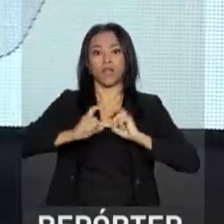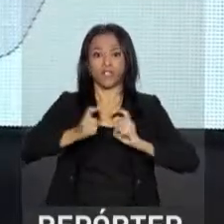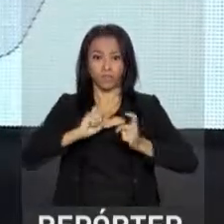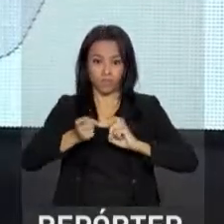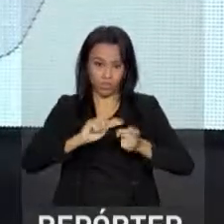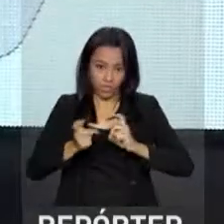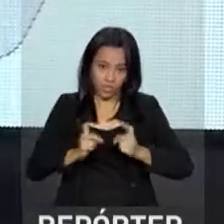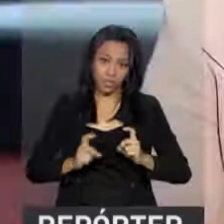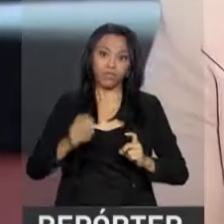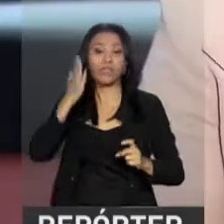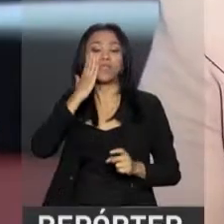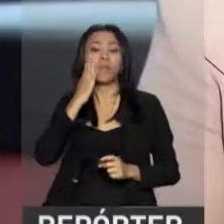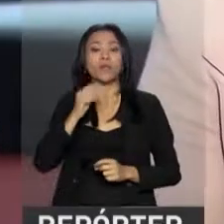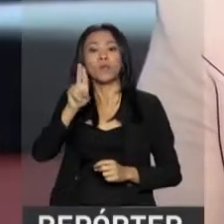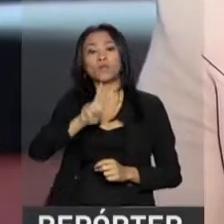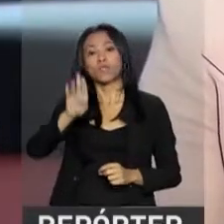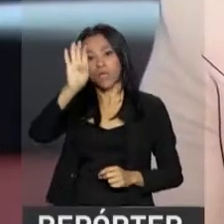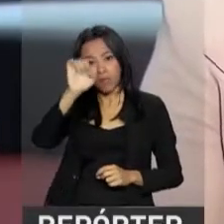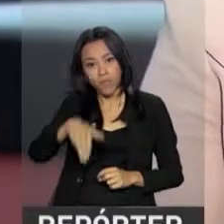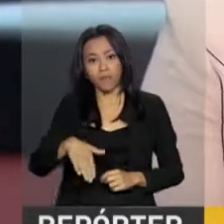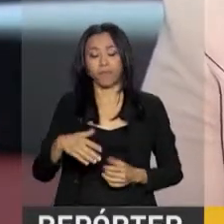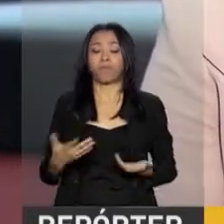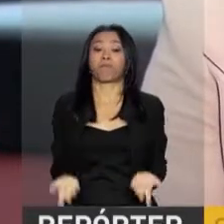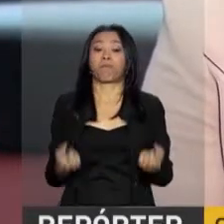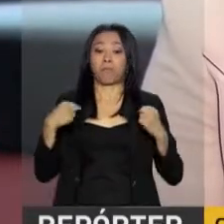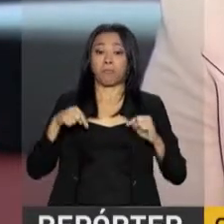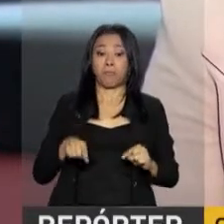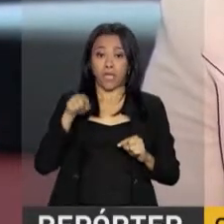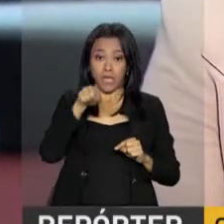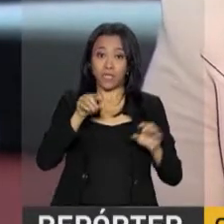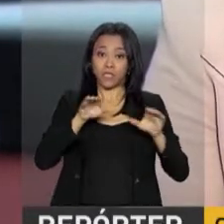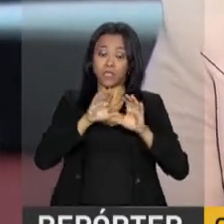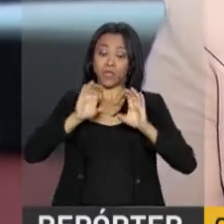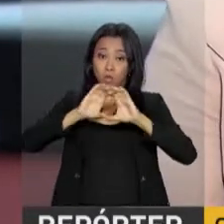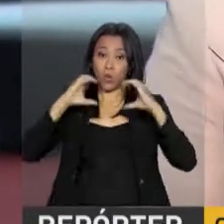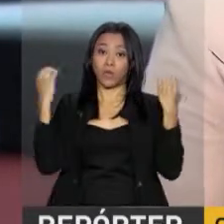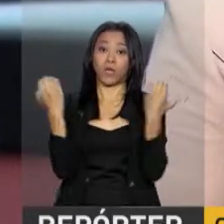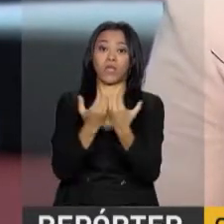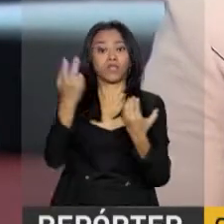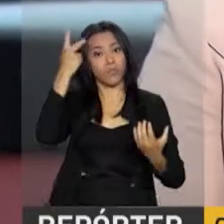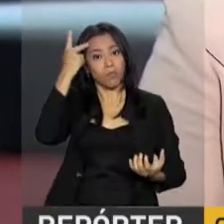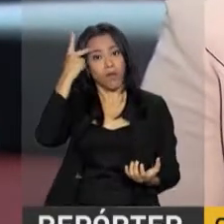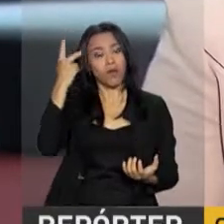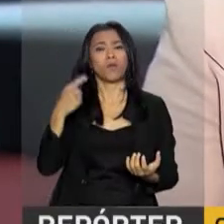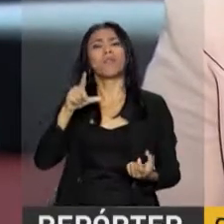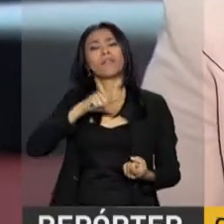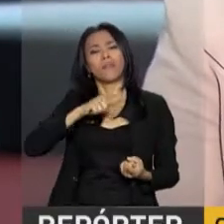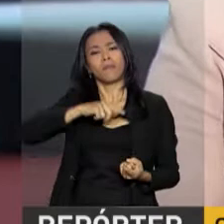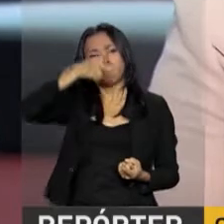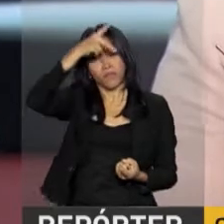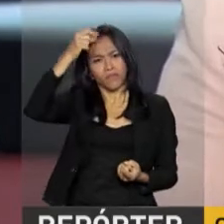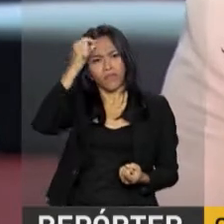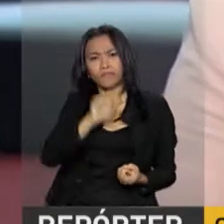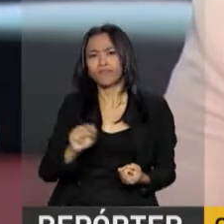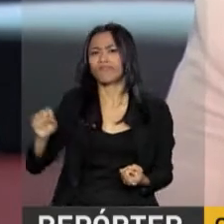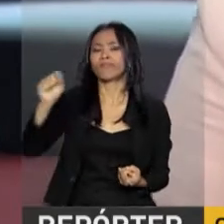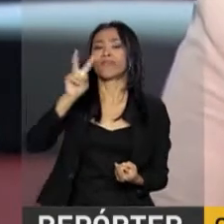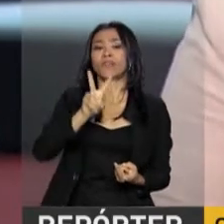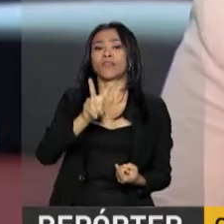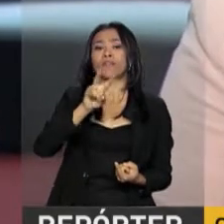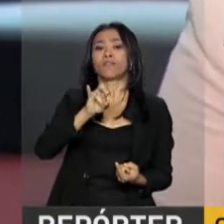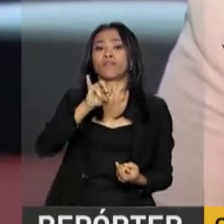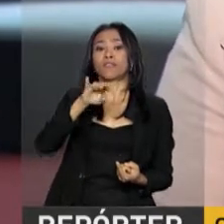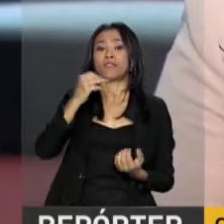aplicar corretamente. O Congresso Estadual de Municípios de São Paulo reúne prefeitos, vice-prefeitos, vereadores